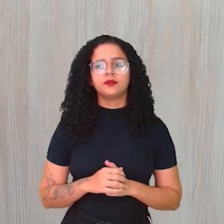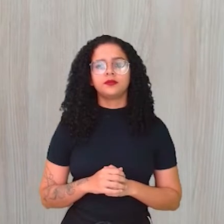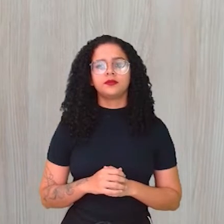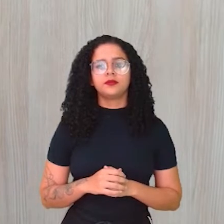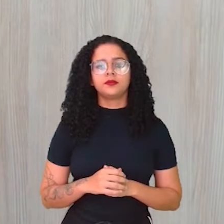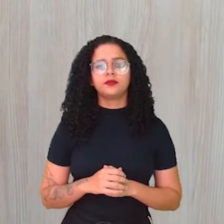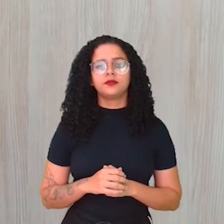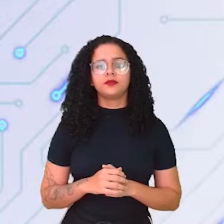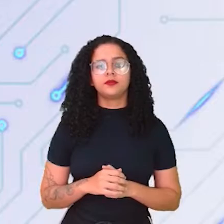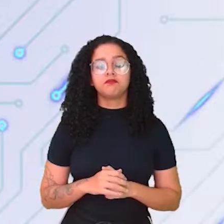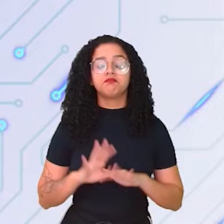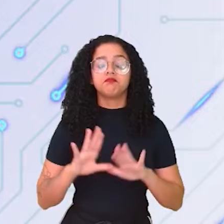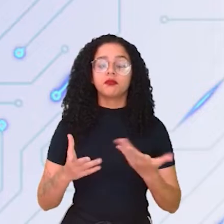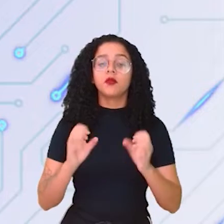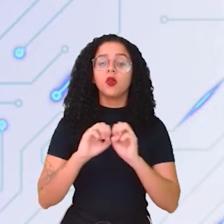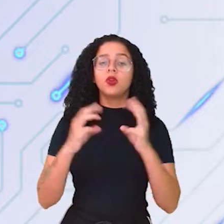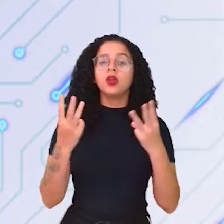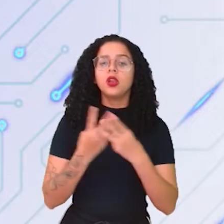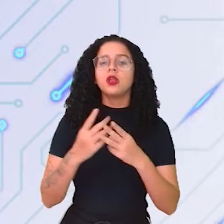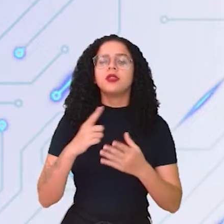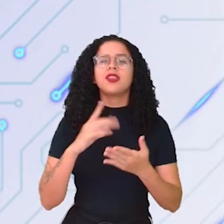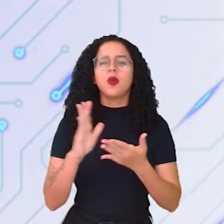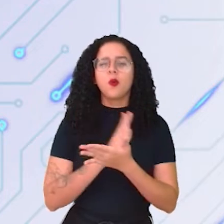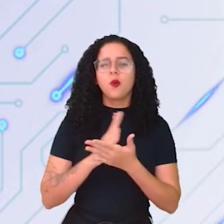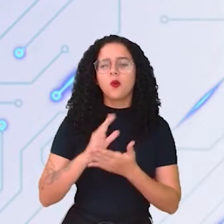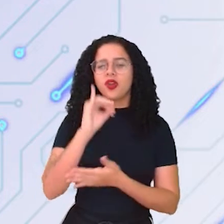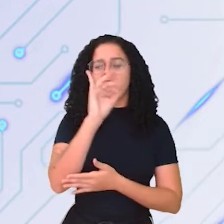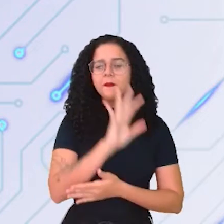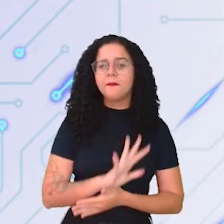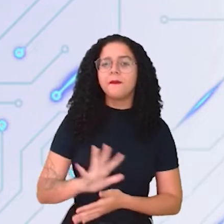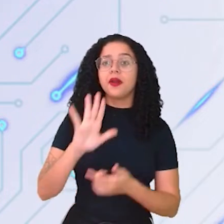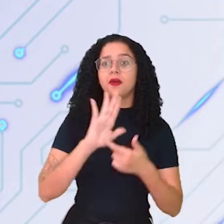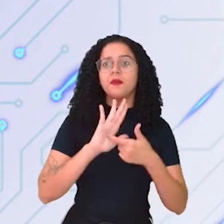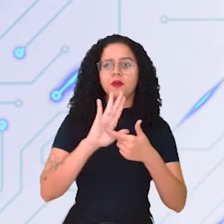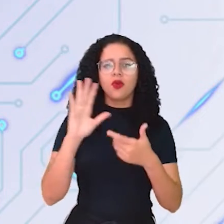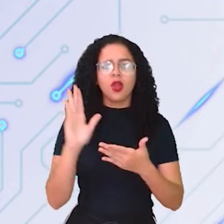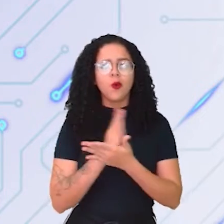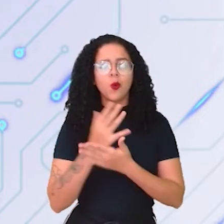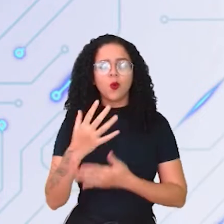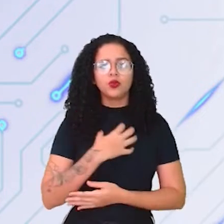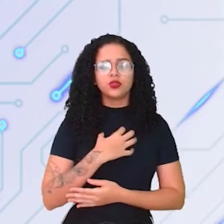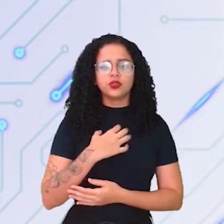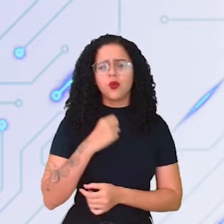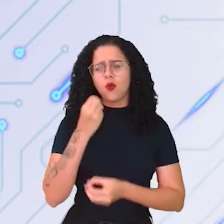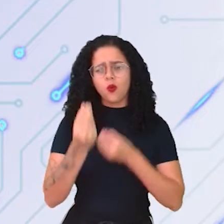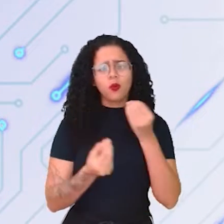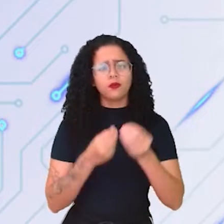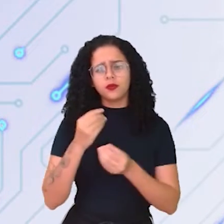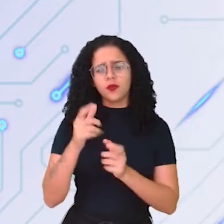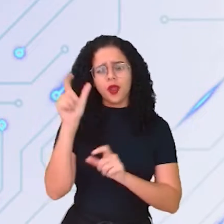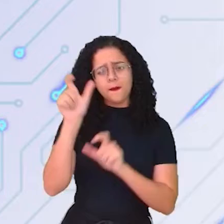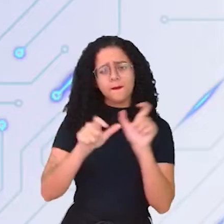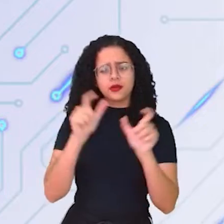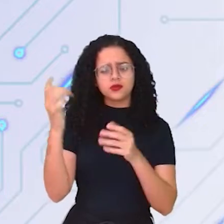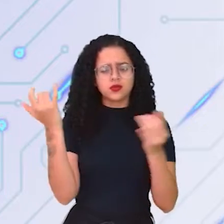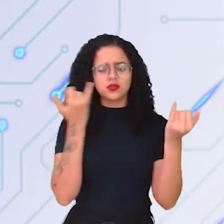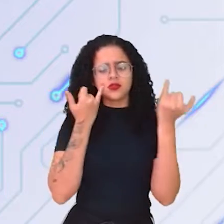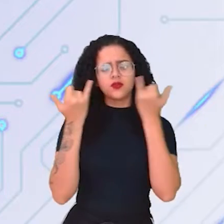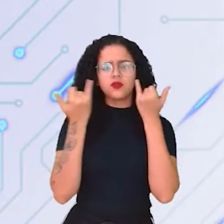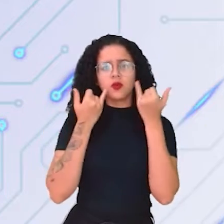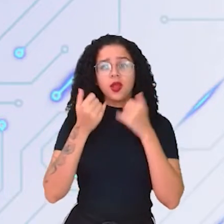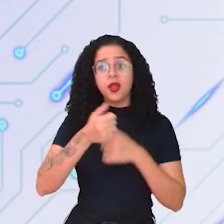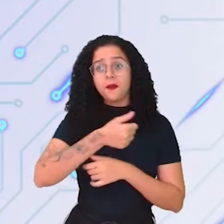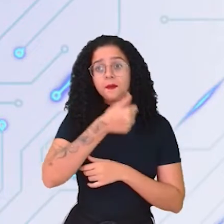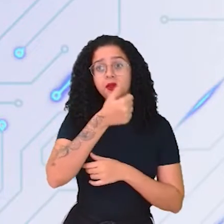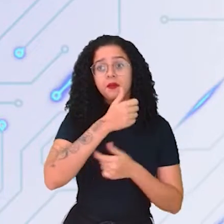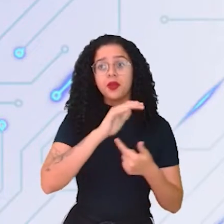E aí no próximo slide, como vocês estão vendo, tem algumas imagens que vão mostrando pra gente algumas formas de como é que as pessoas se informam. A primeira